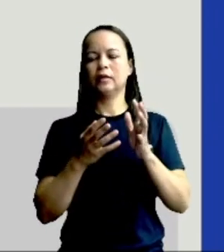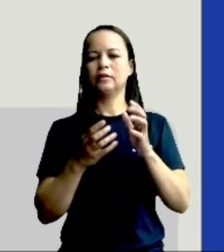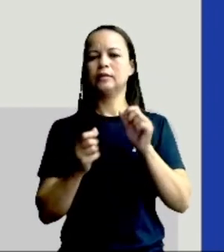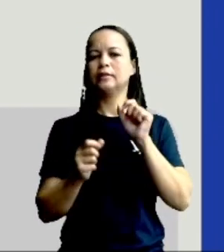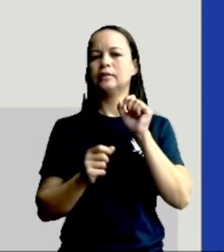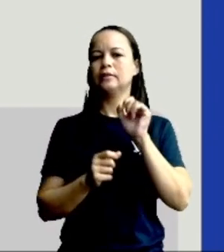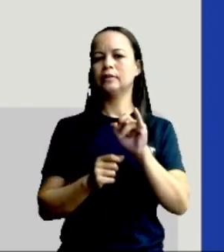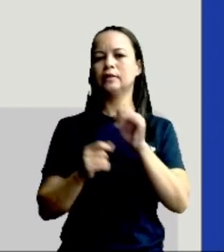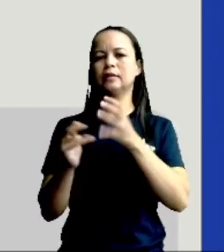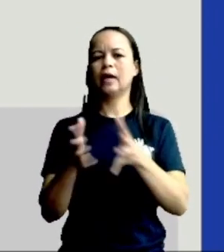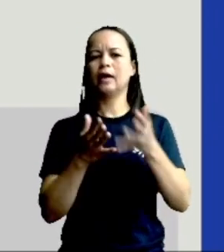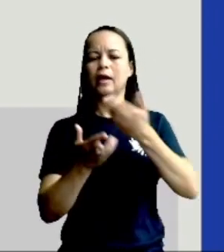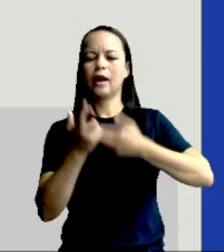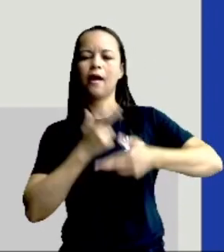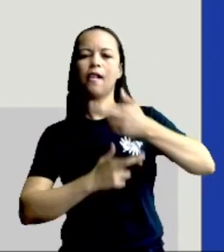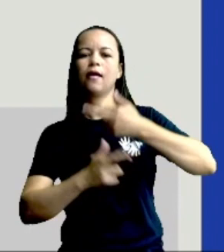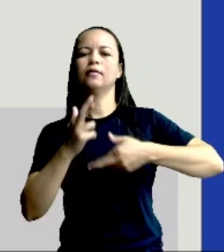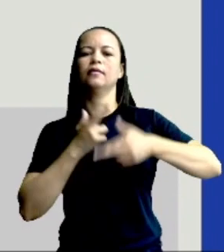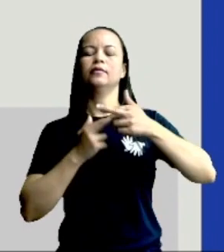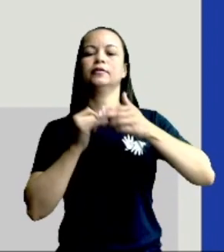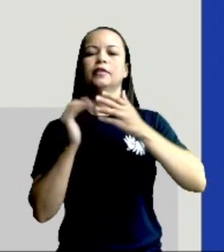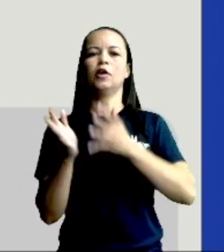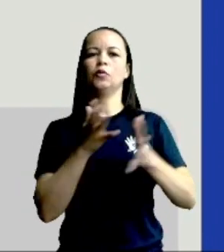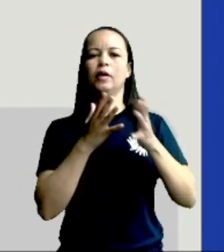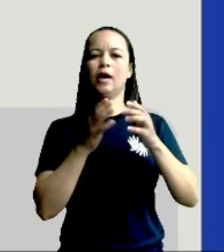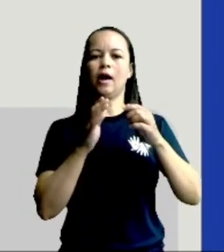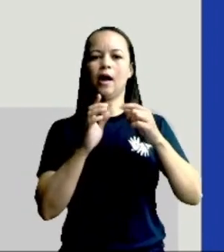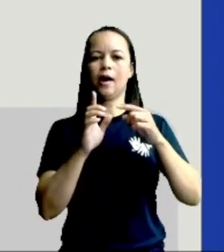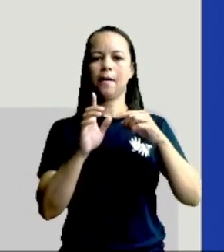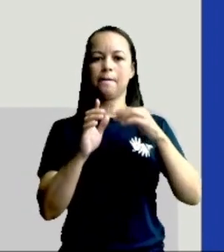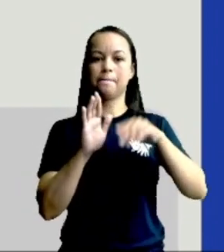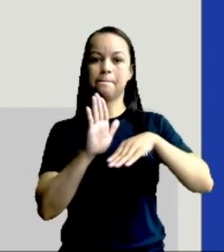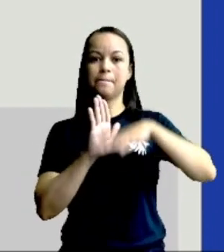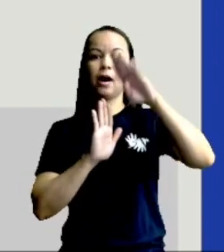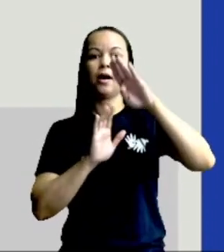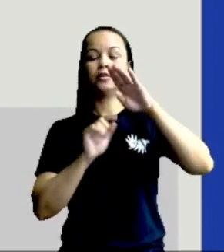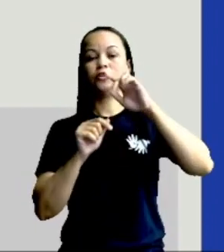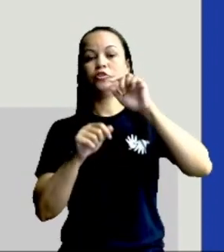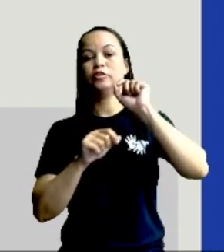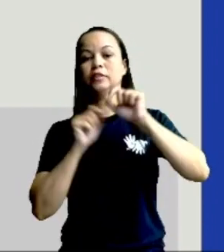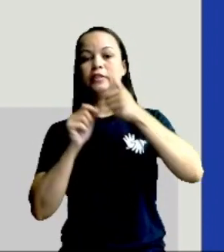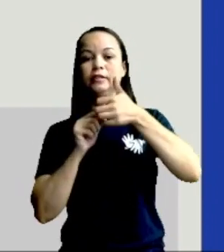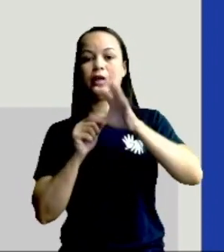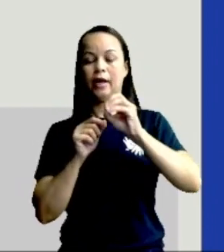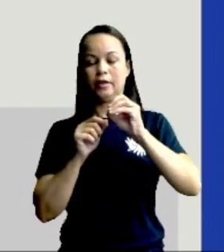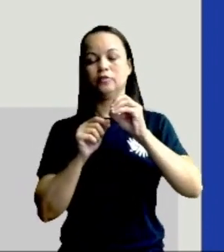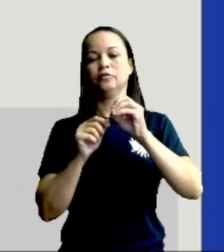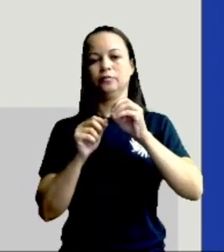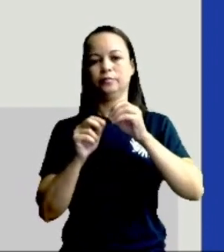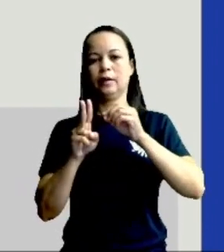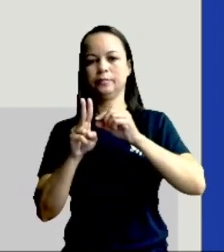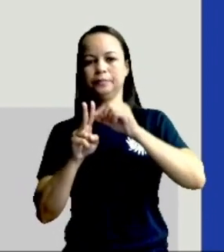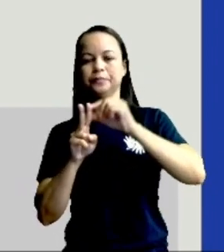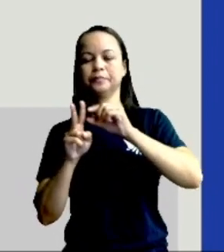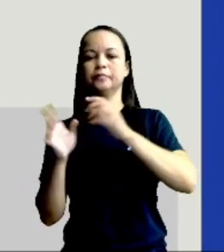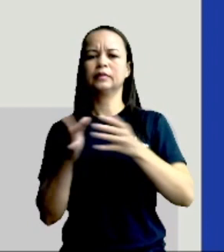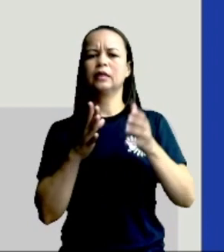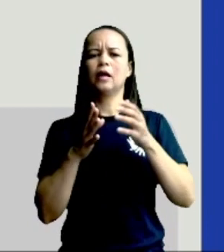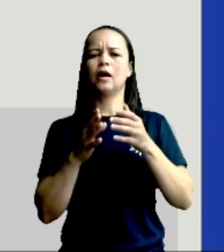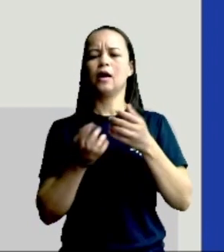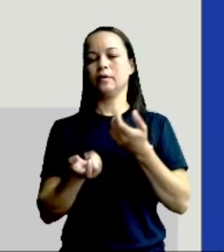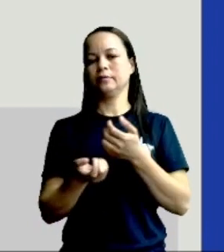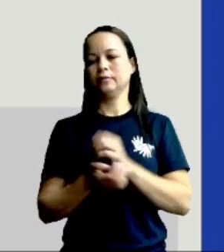der aquela relação de acima de 10, a gente pode transpor lá para a casa das dezenas, né? Vamos somar logo as